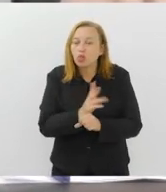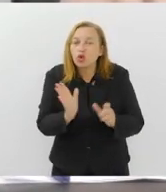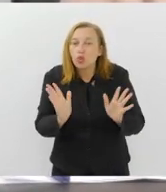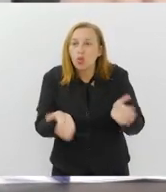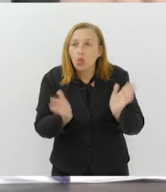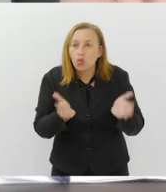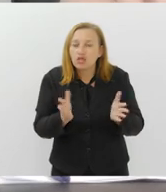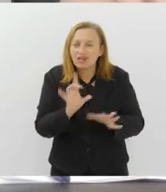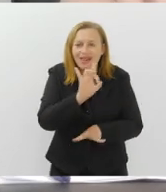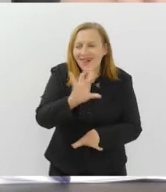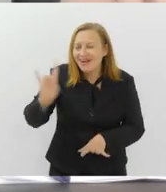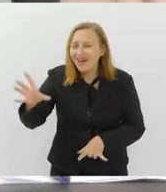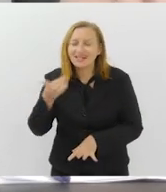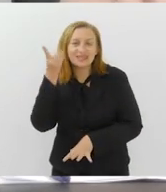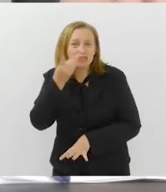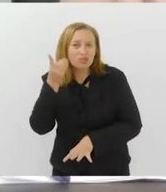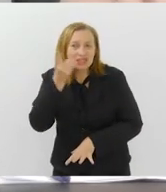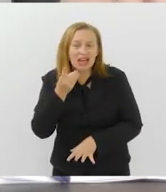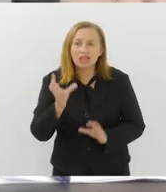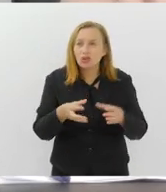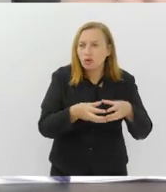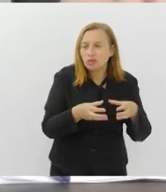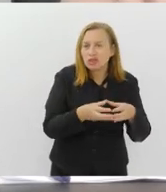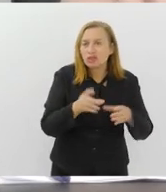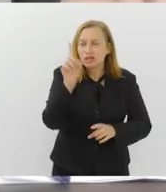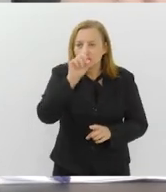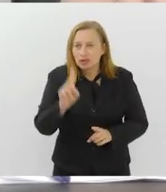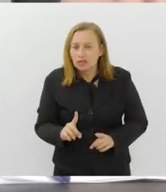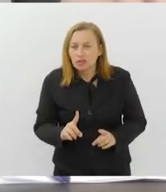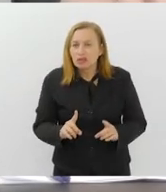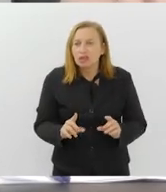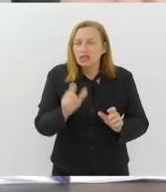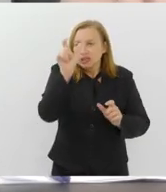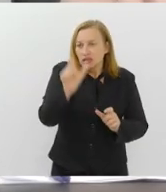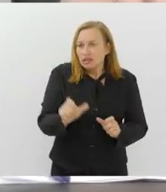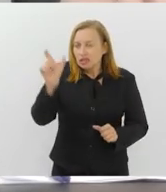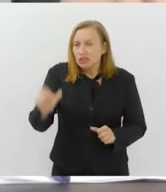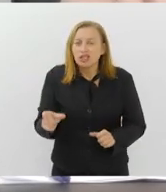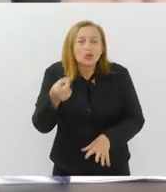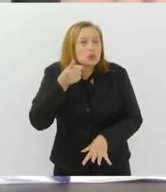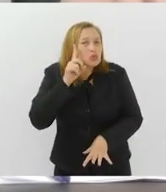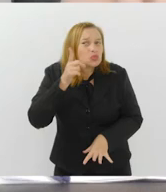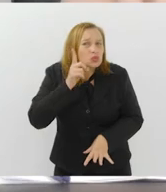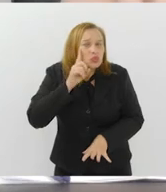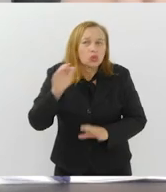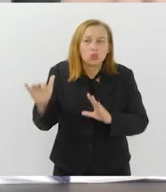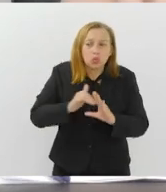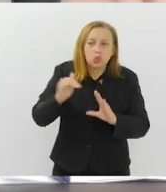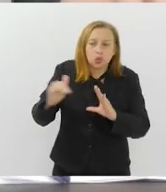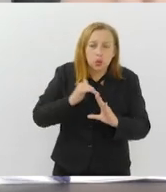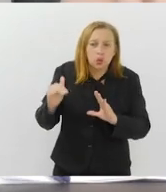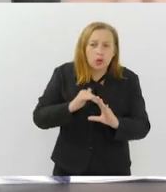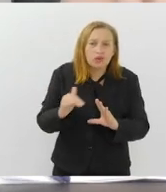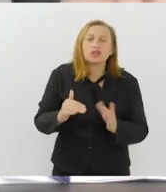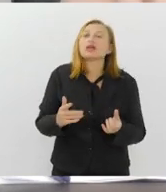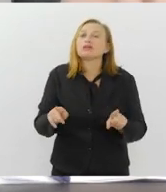cada deputado, a cada comissão, na Comissão da Pessoa com Deficiência, que diariamente recebemos pais e mães